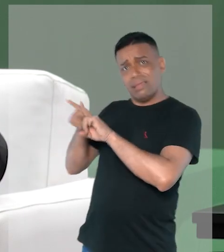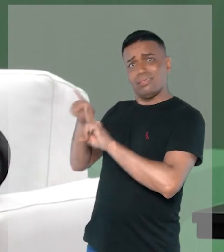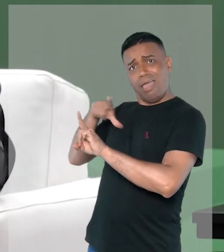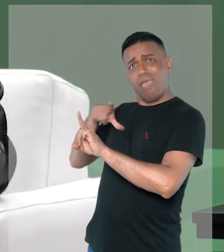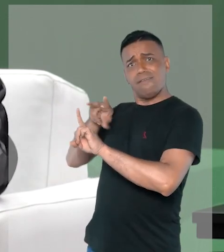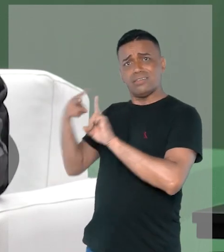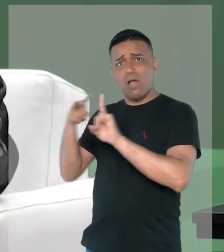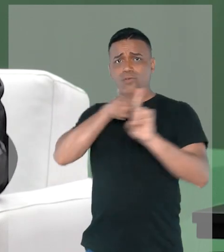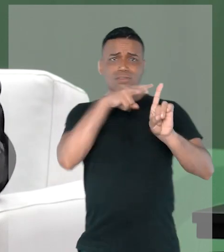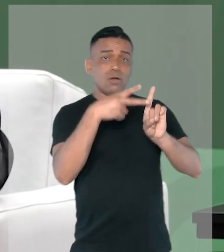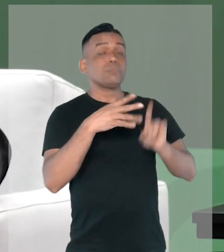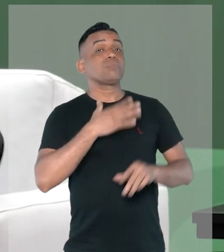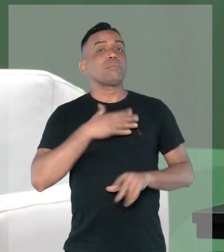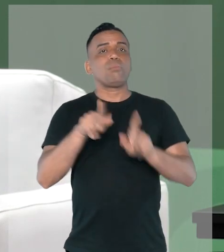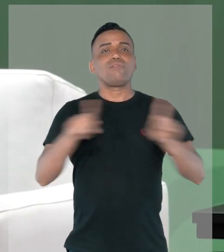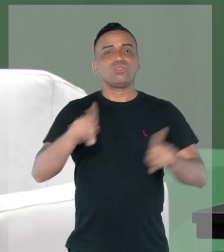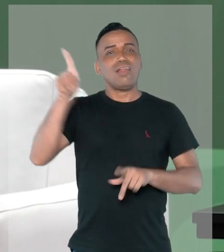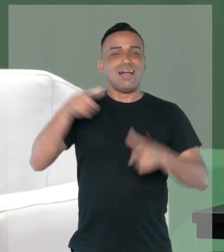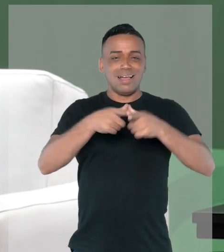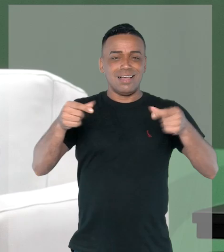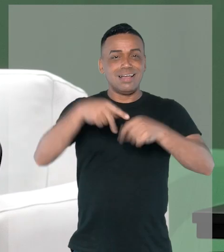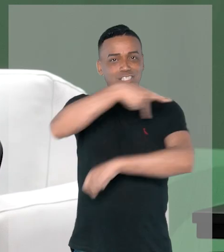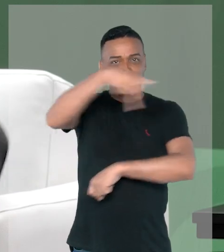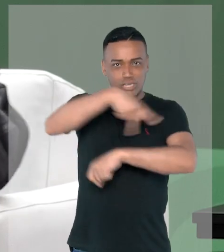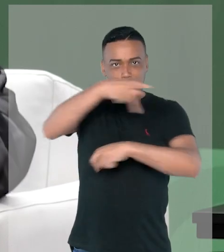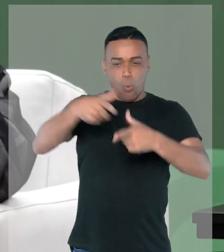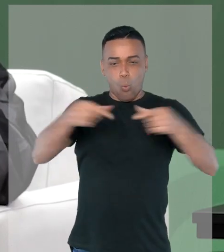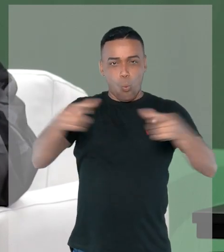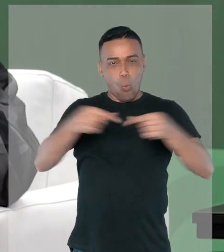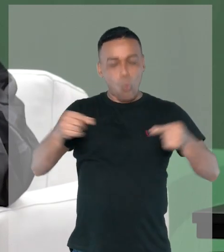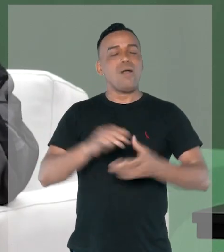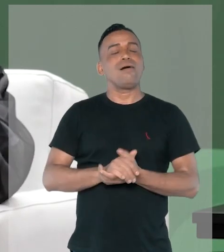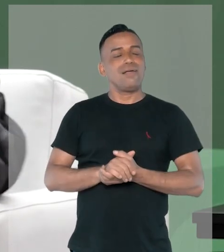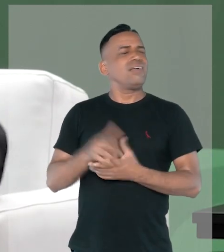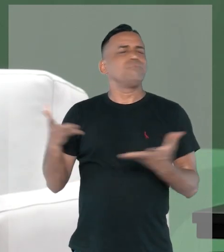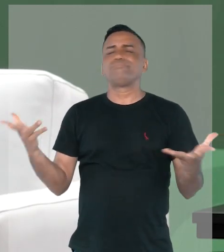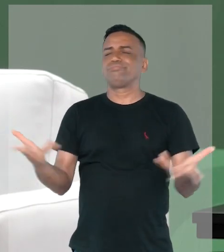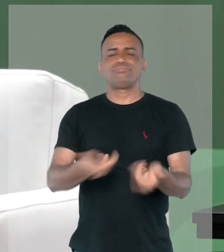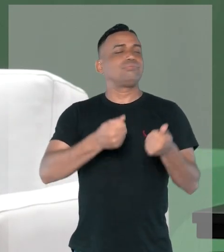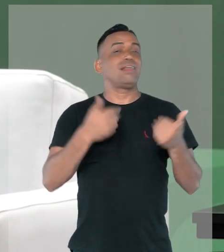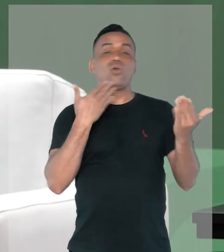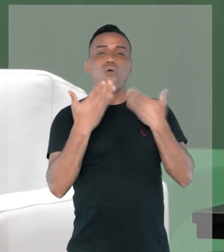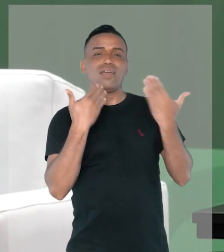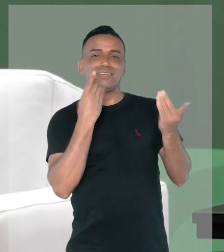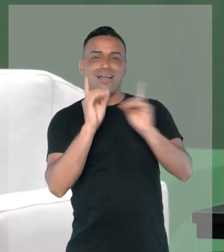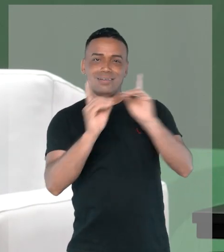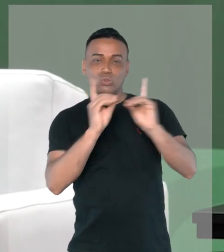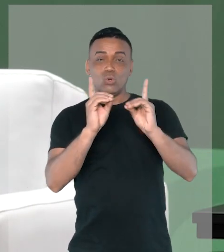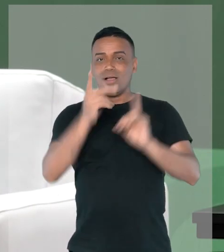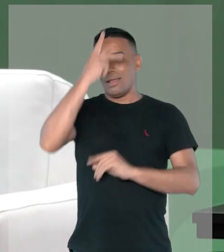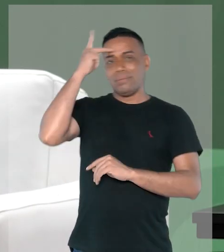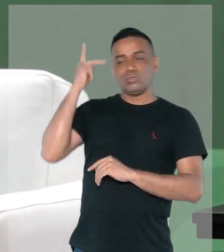Japão, ele era um homem muito extraordinário, e ele às vezes estava conversando com alguém e tinha o suposto diálogo, e a